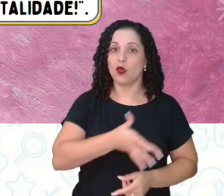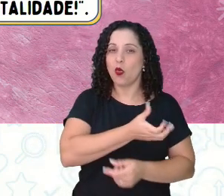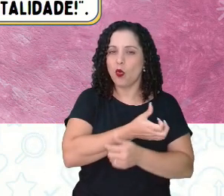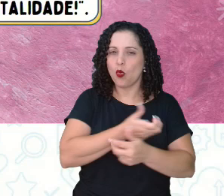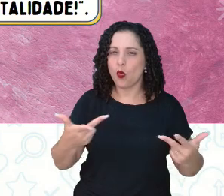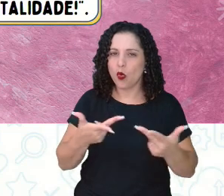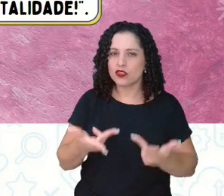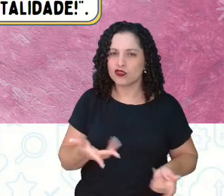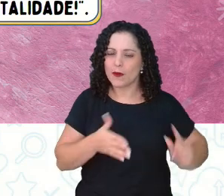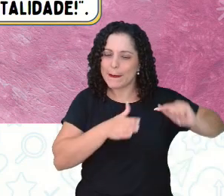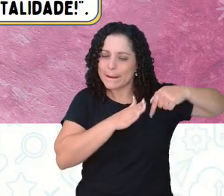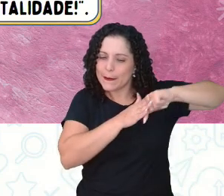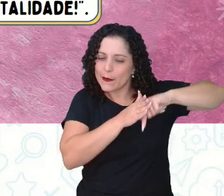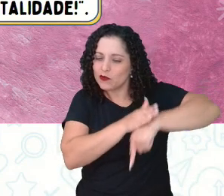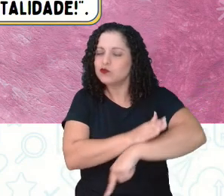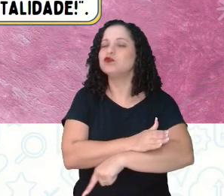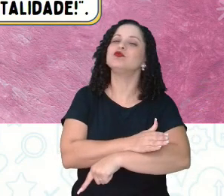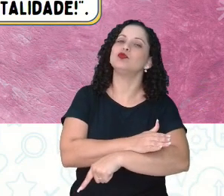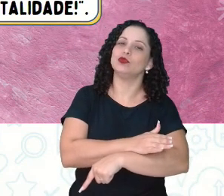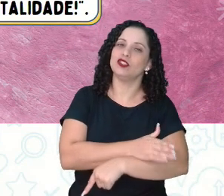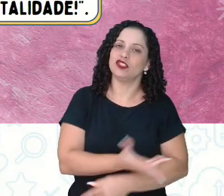eles queriam quebrar com todo